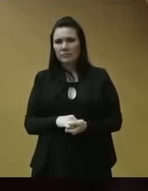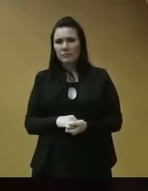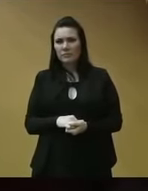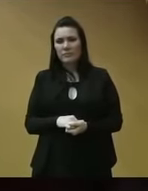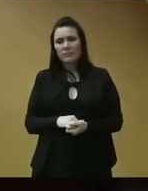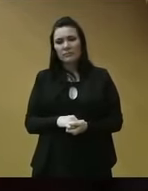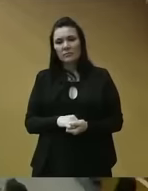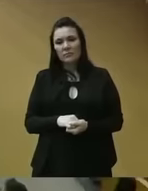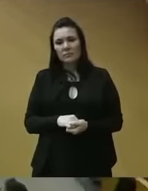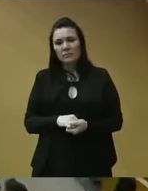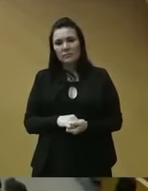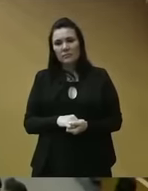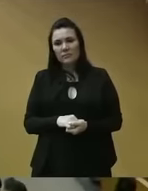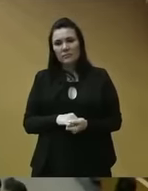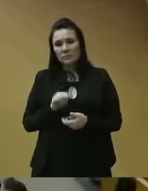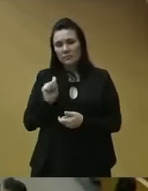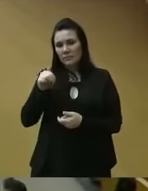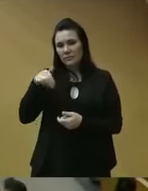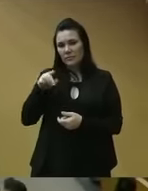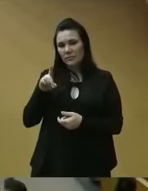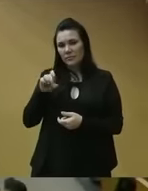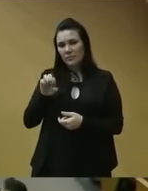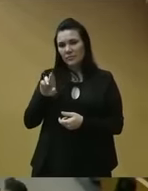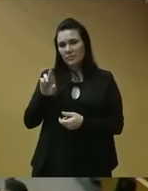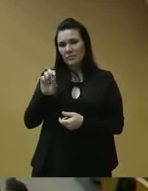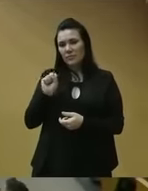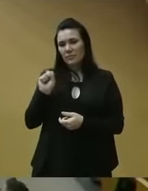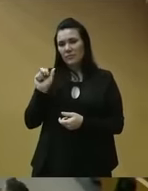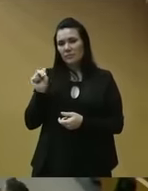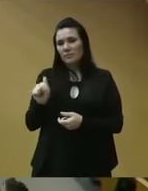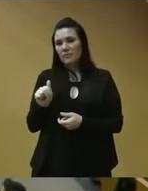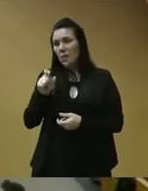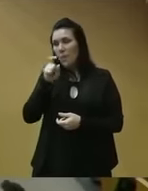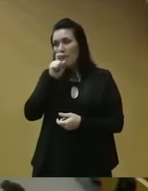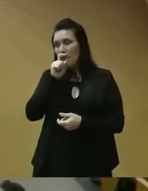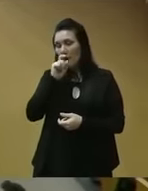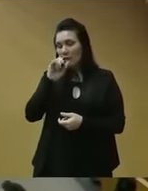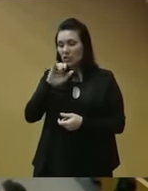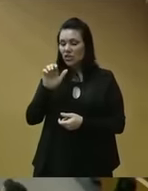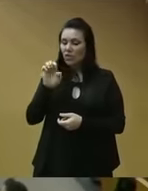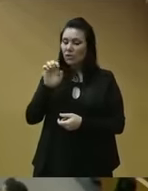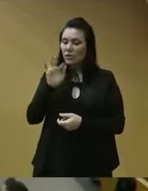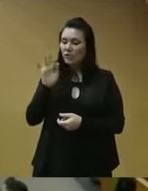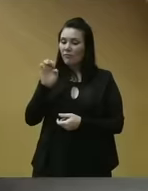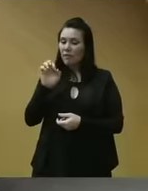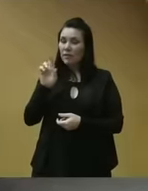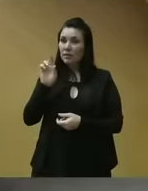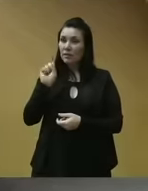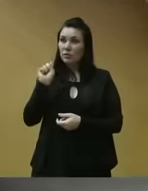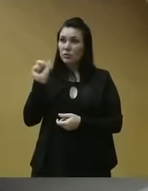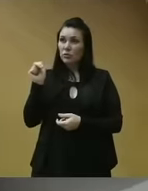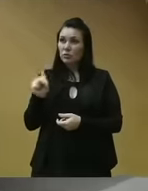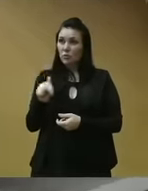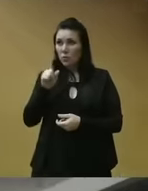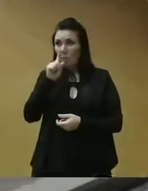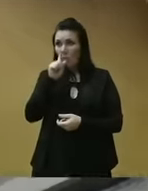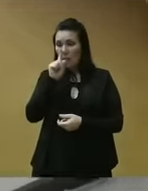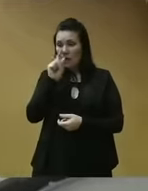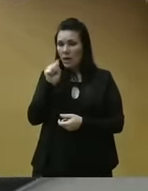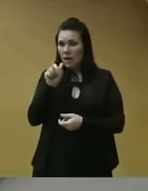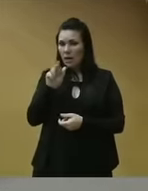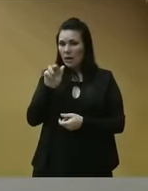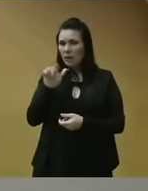Anderson Caetano Feira, filho de Jefferson Pedroso Feira, em memoriam, e Arinda Beatriz Caetano